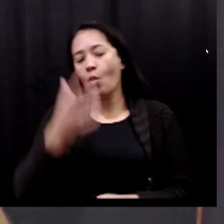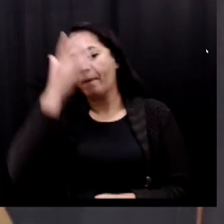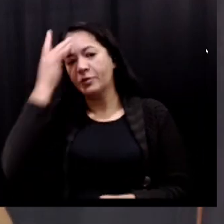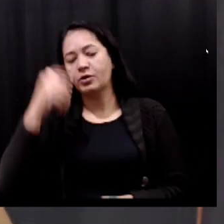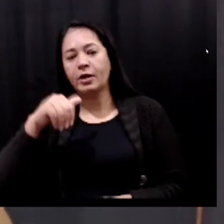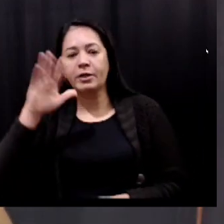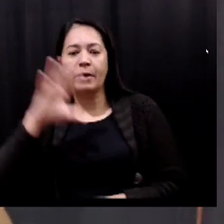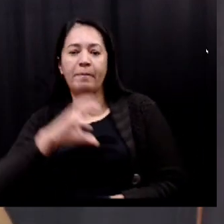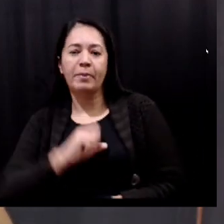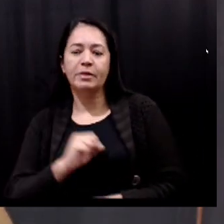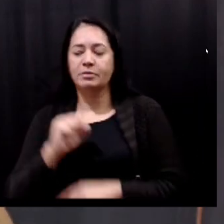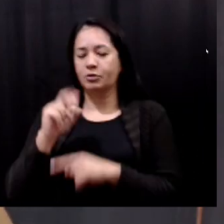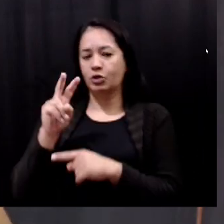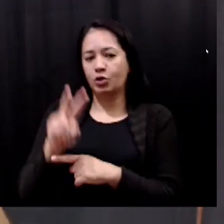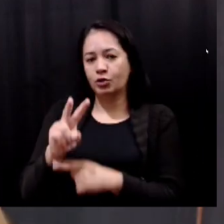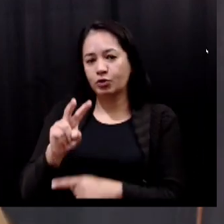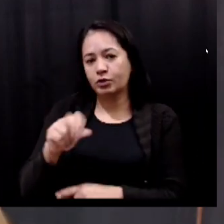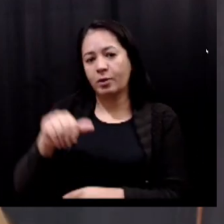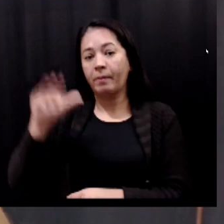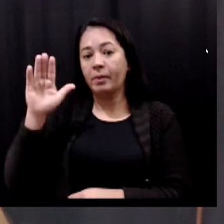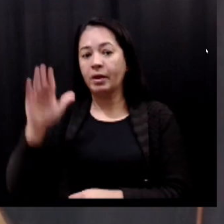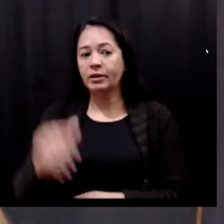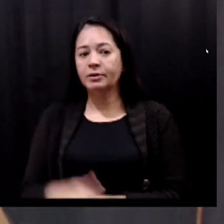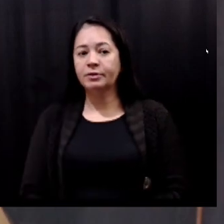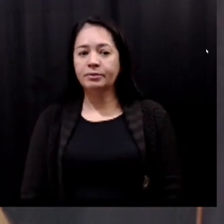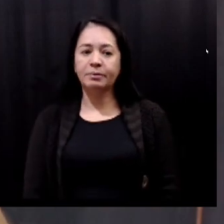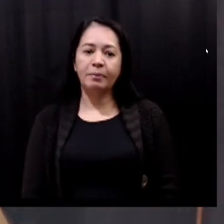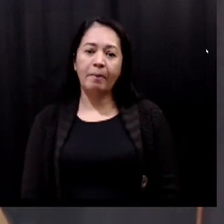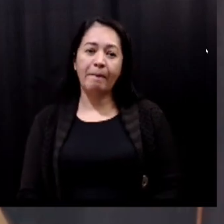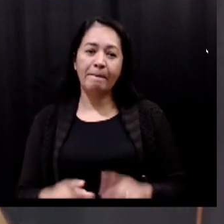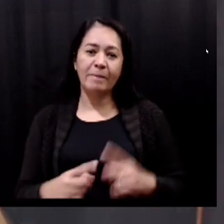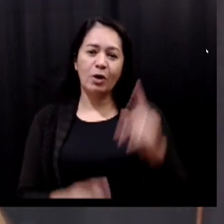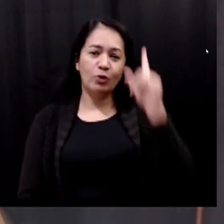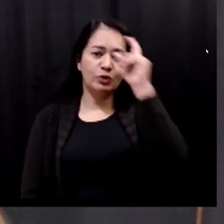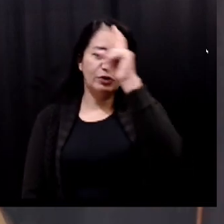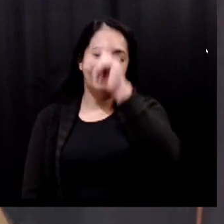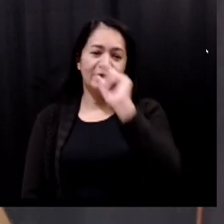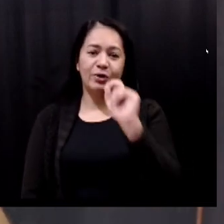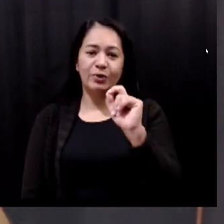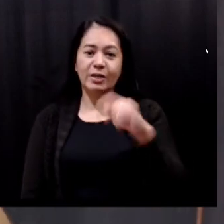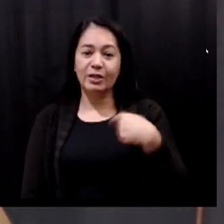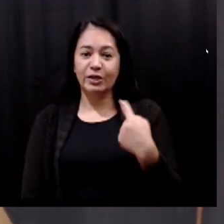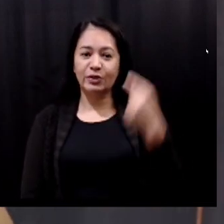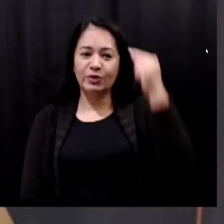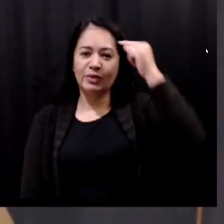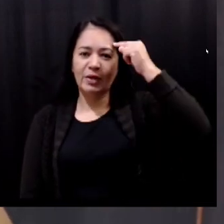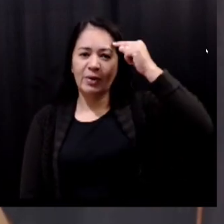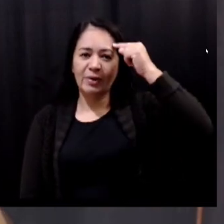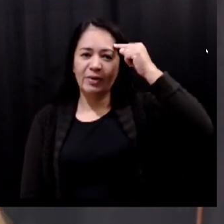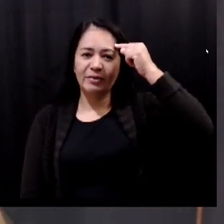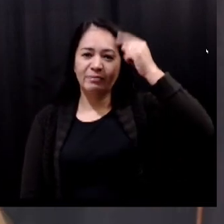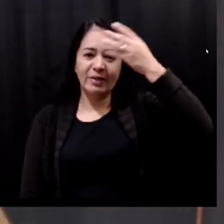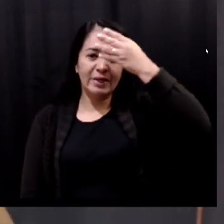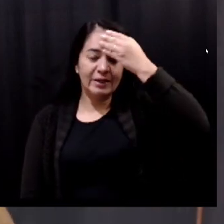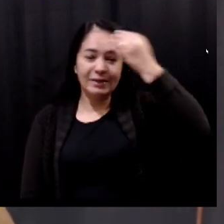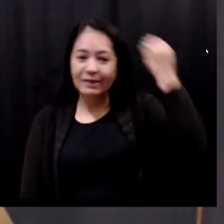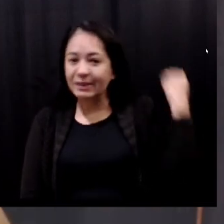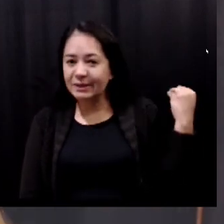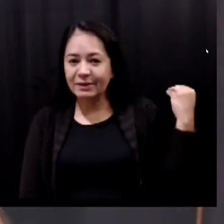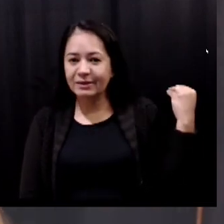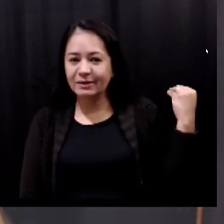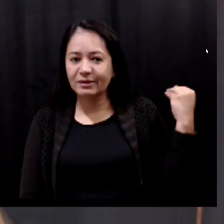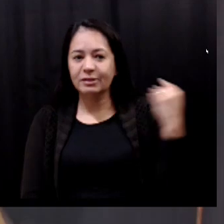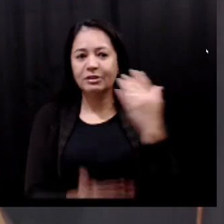cuidadosa. E o complicado é que a nossa cabeça, ela é uma cabeça que esquece. Então, no começo, quando a